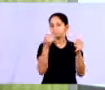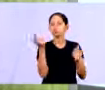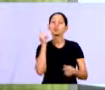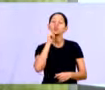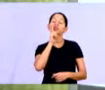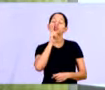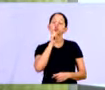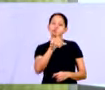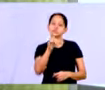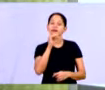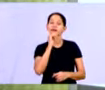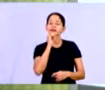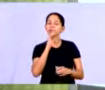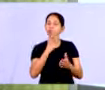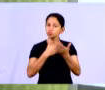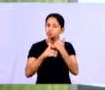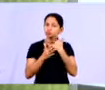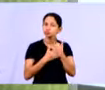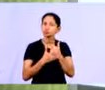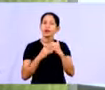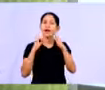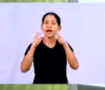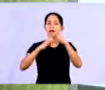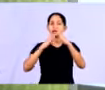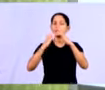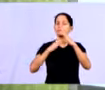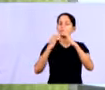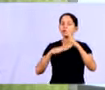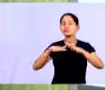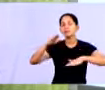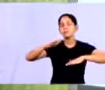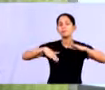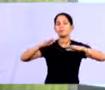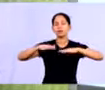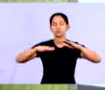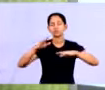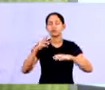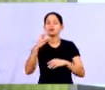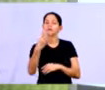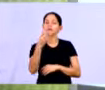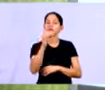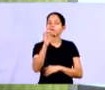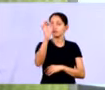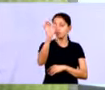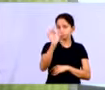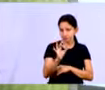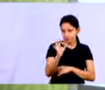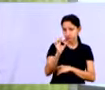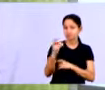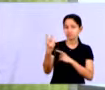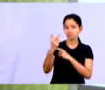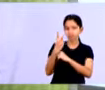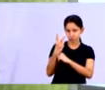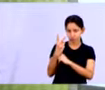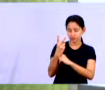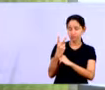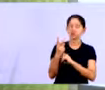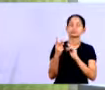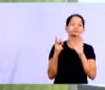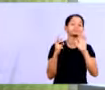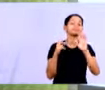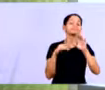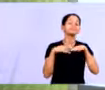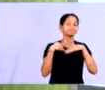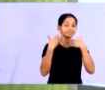que a maioria das empresas querem tomar emprestado 30% do seu faturamento ou 30% quando é